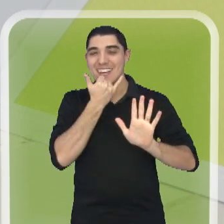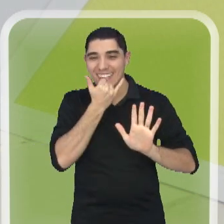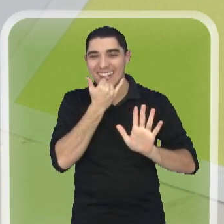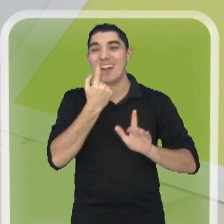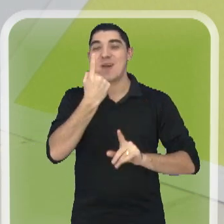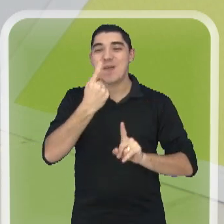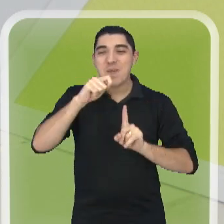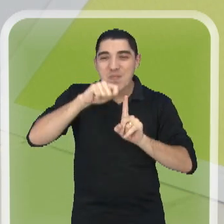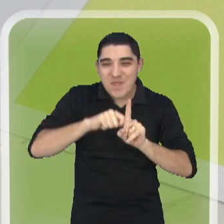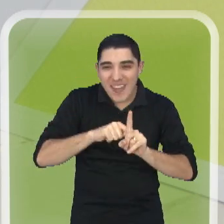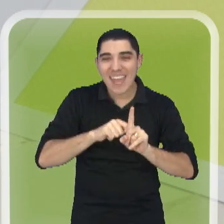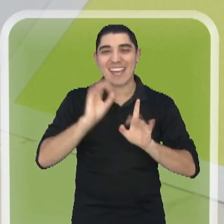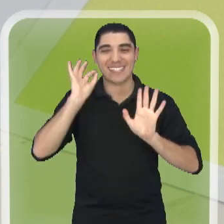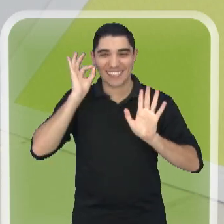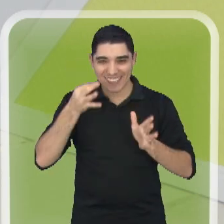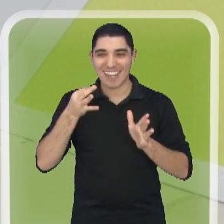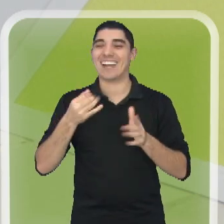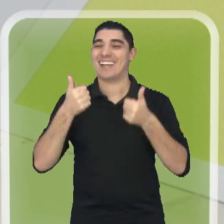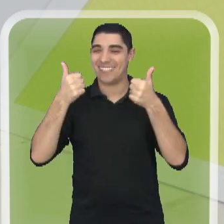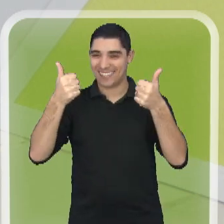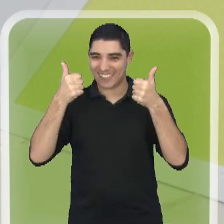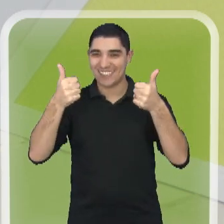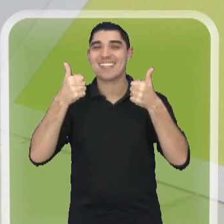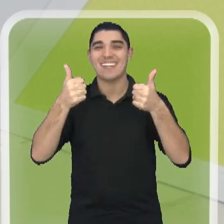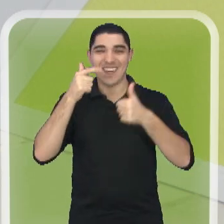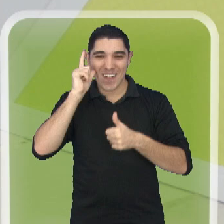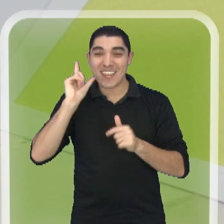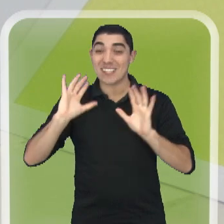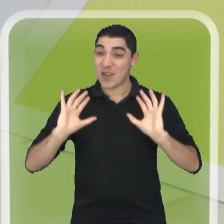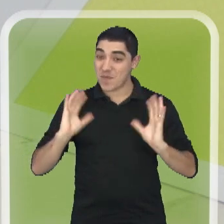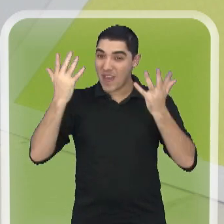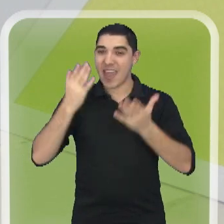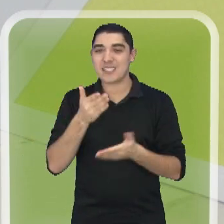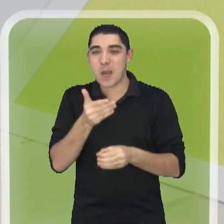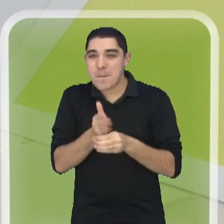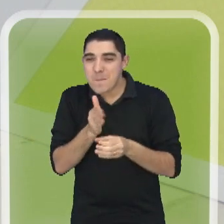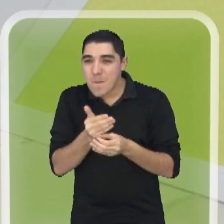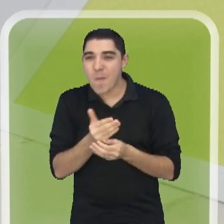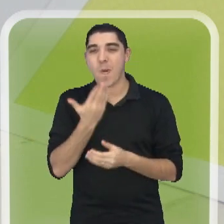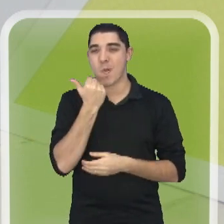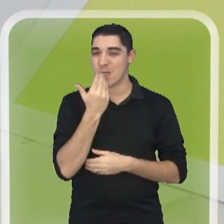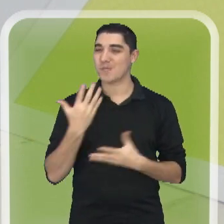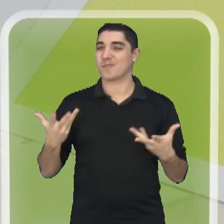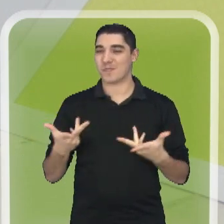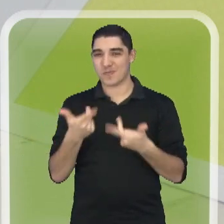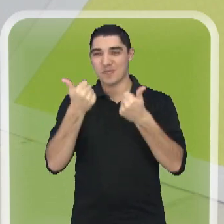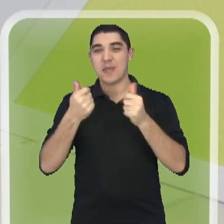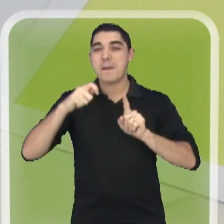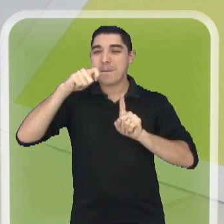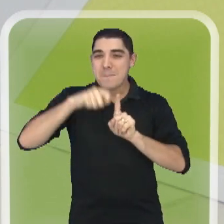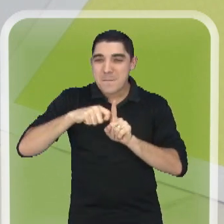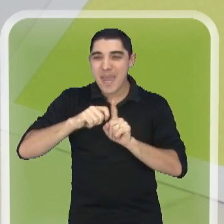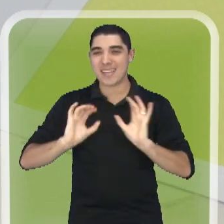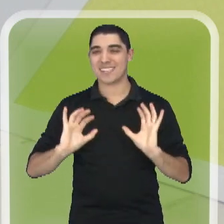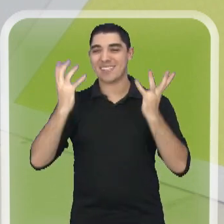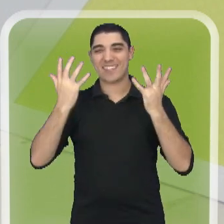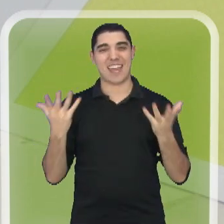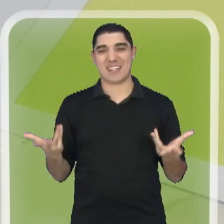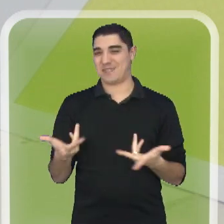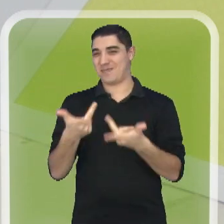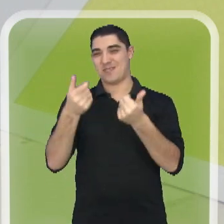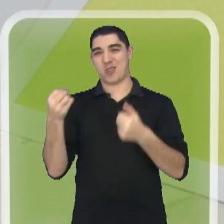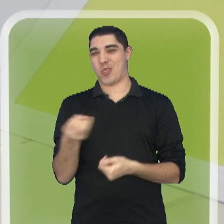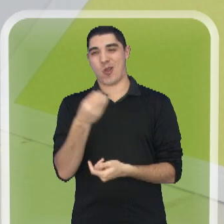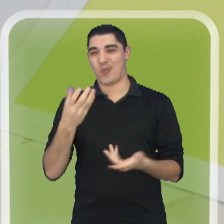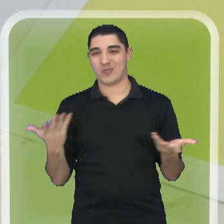Um mêsinho, o nosso querido Lourenço ontem. Teve festa, teve bolo, um espetáculo, mêsversário. Isso é modernidade, é uma coisa de